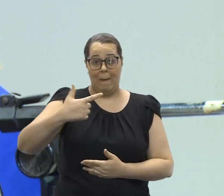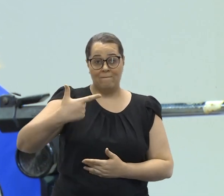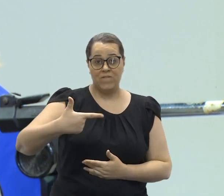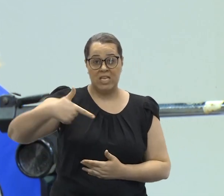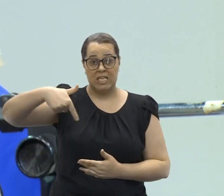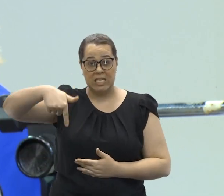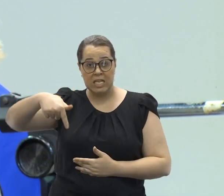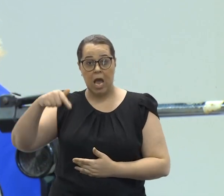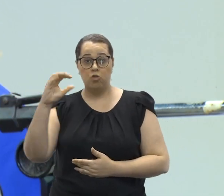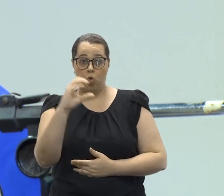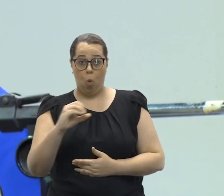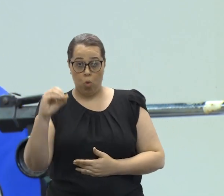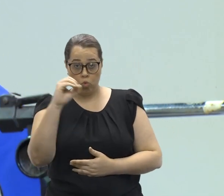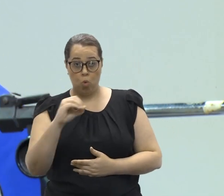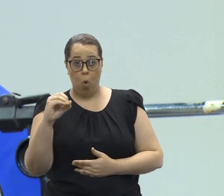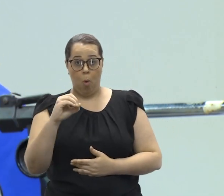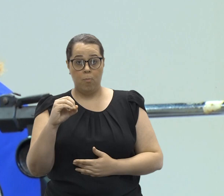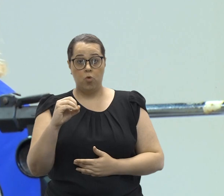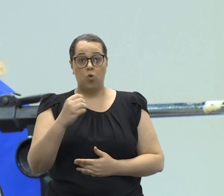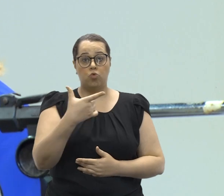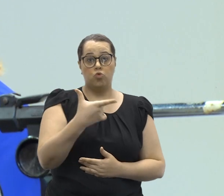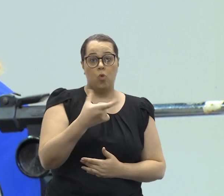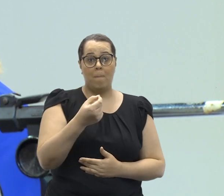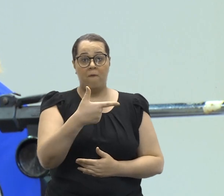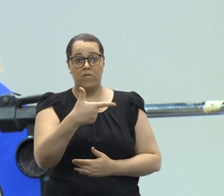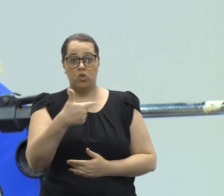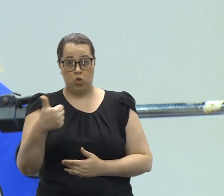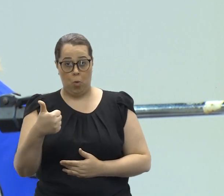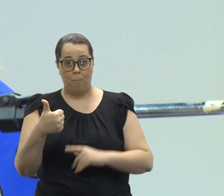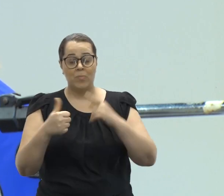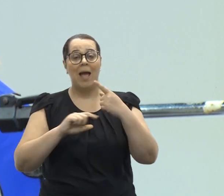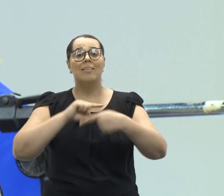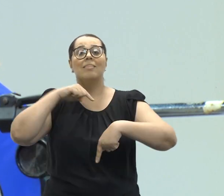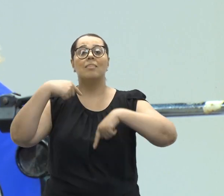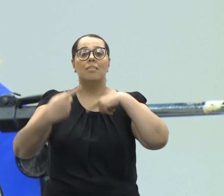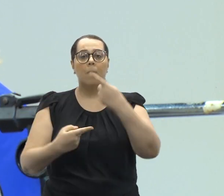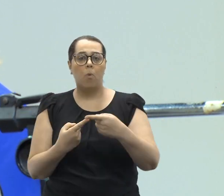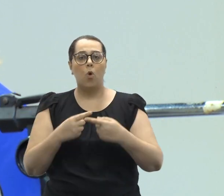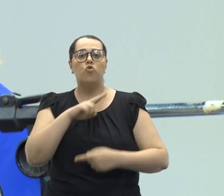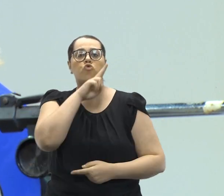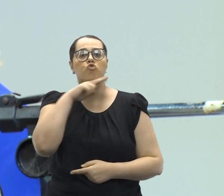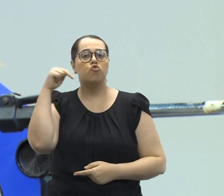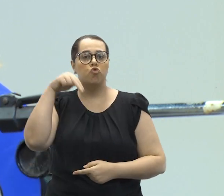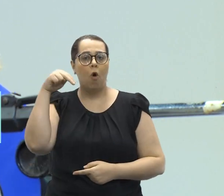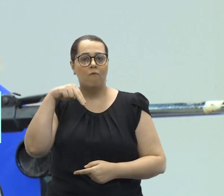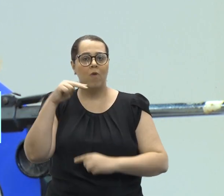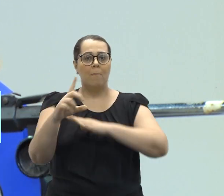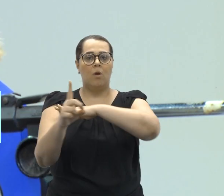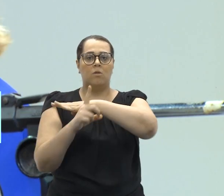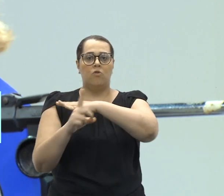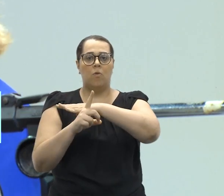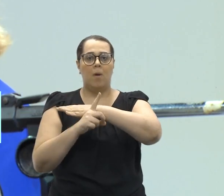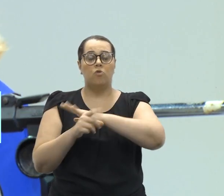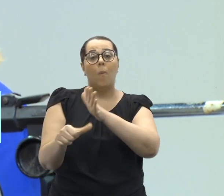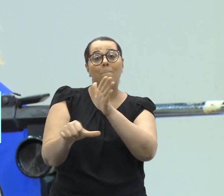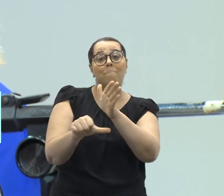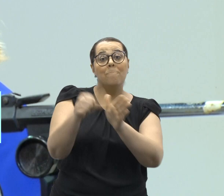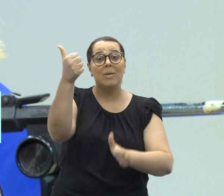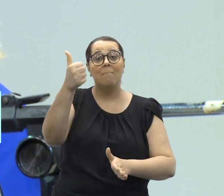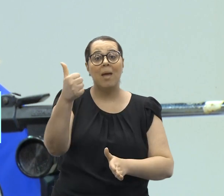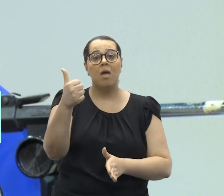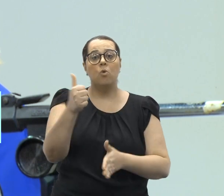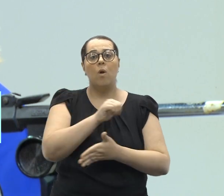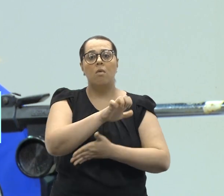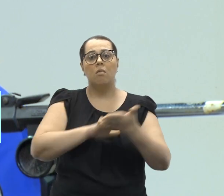eu fui consultar em novembro e o primeiro exame meu estaria marcado para março, que era